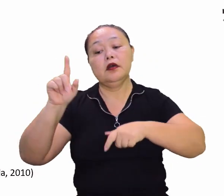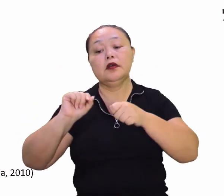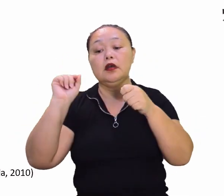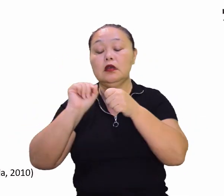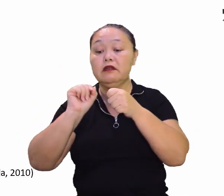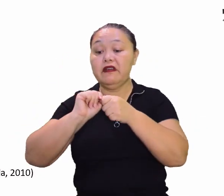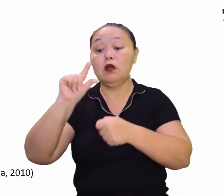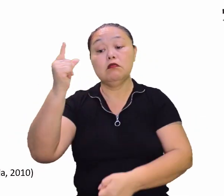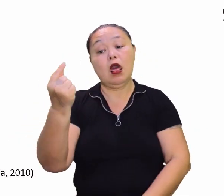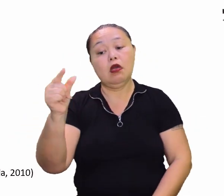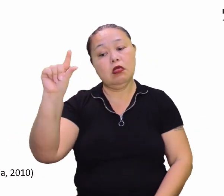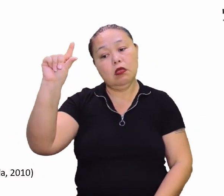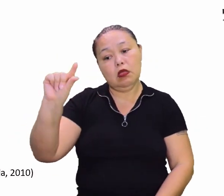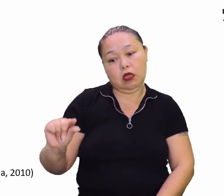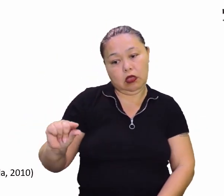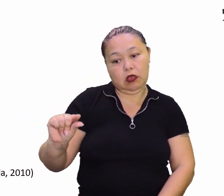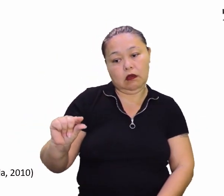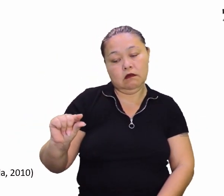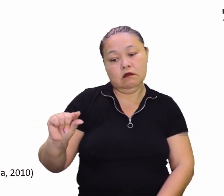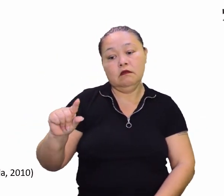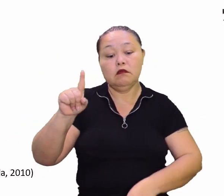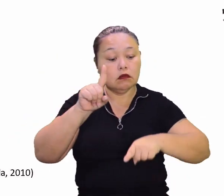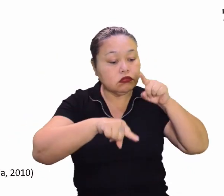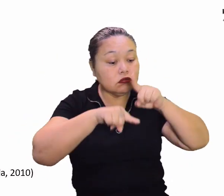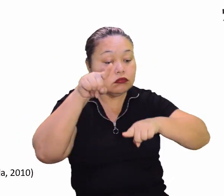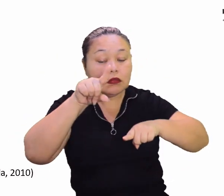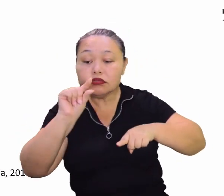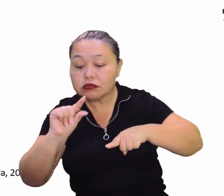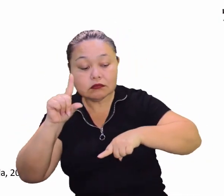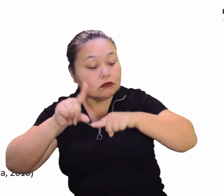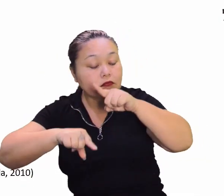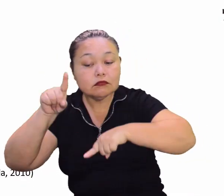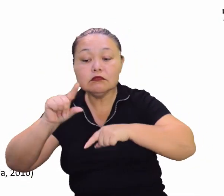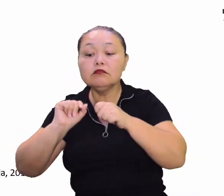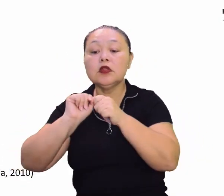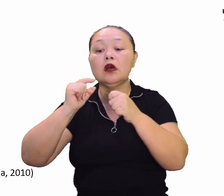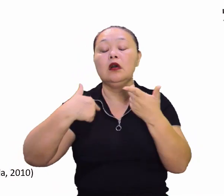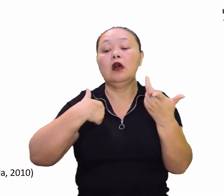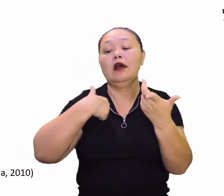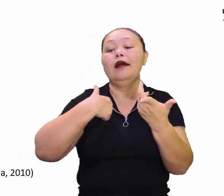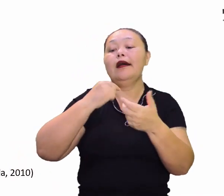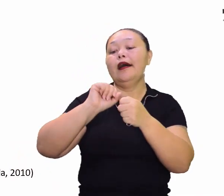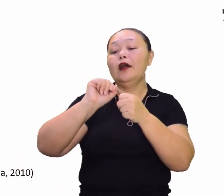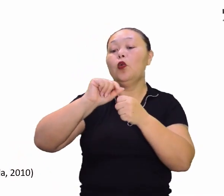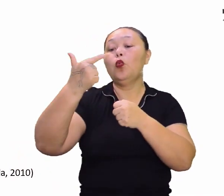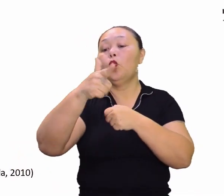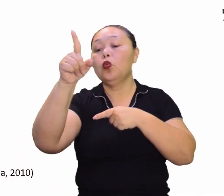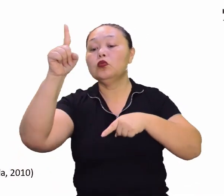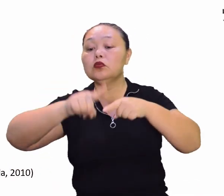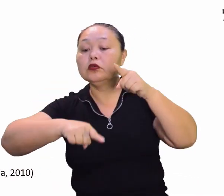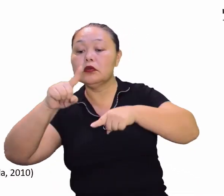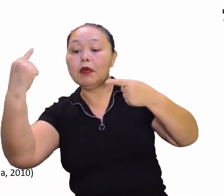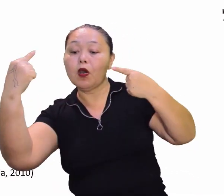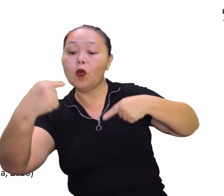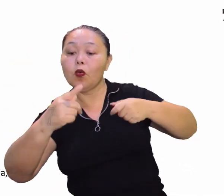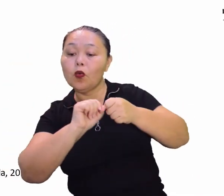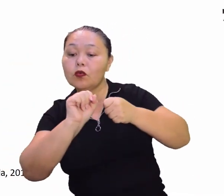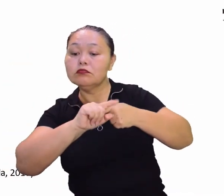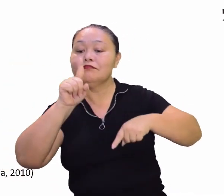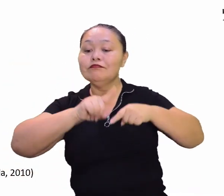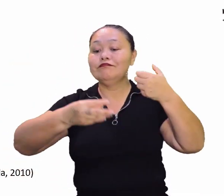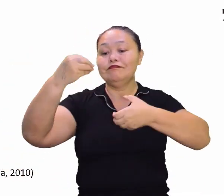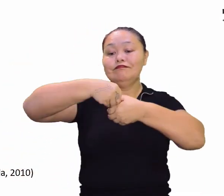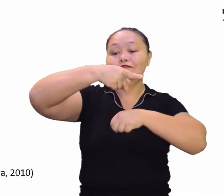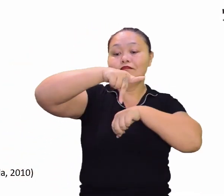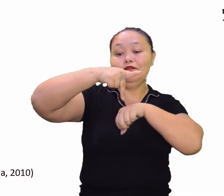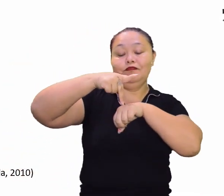preço baixe, trazendo assim uma dificuldade para que outros produtos possam concorrer com eles. Muito bem. Aí sim a